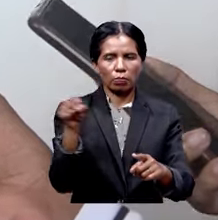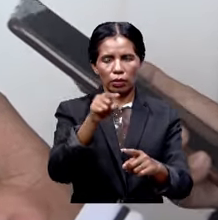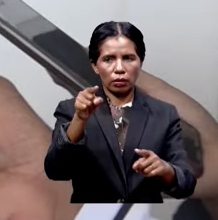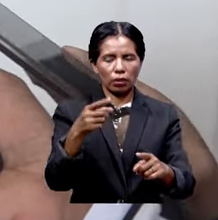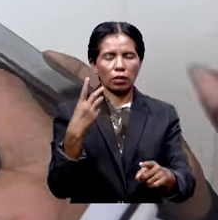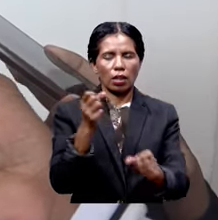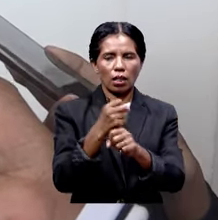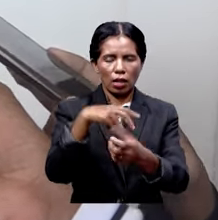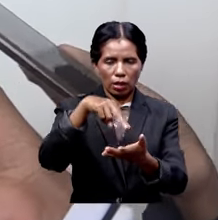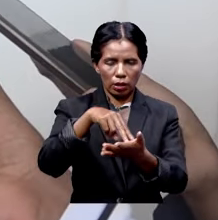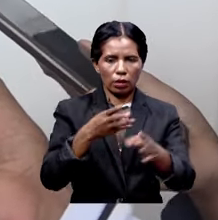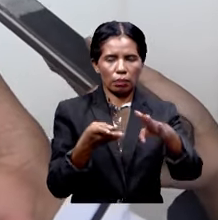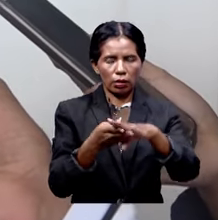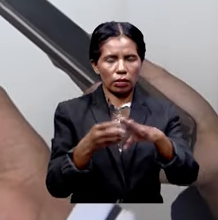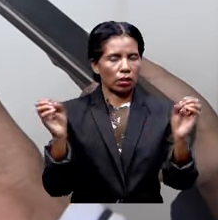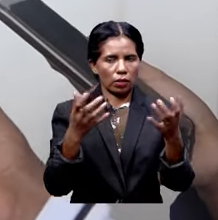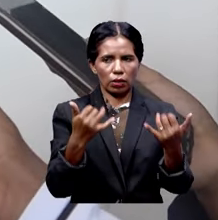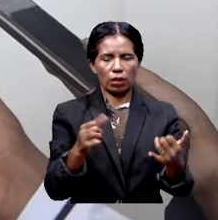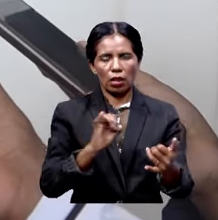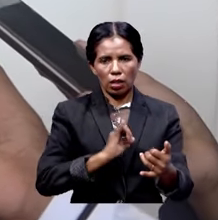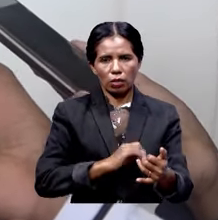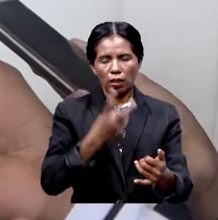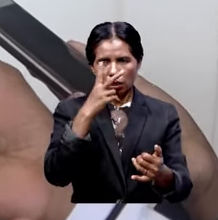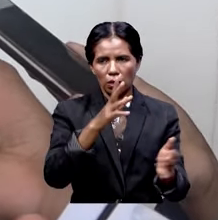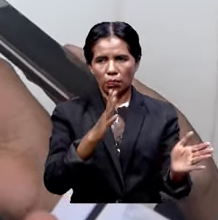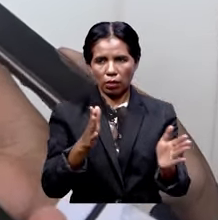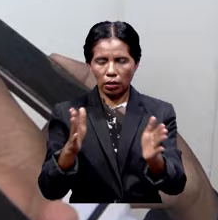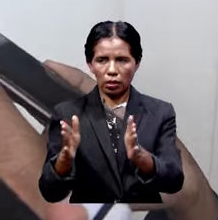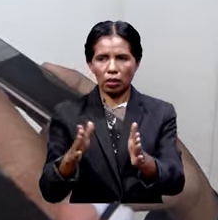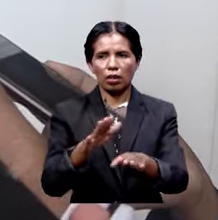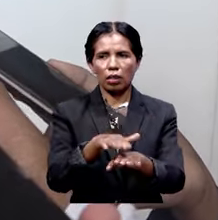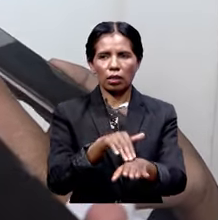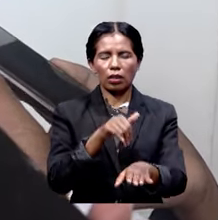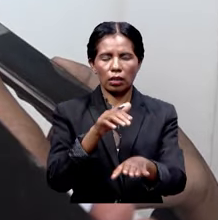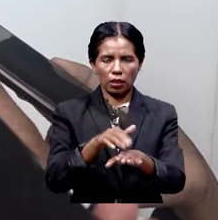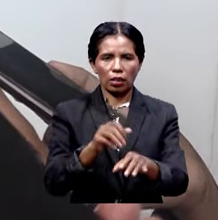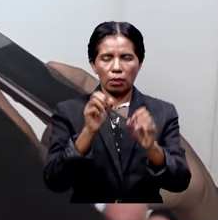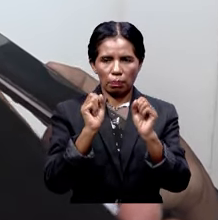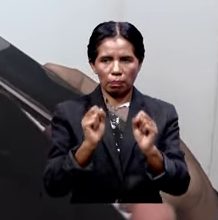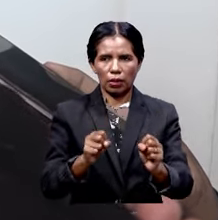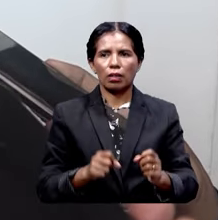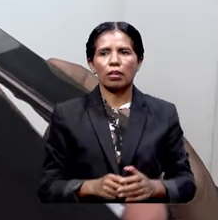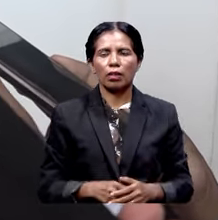banco. Mas lá hoje agora, a minha mãe, preparativos ao neném, para depois ver,